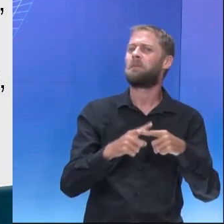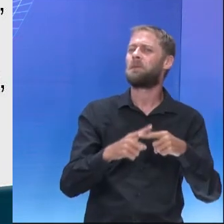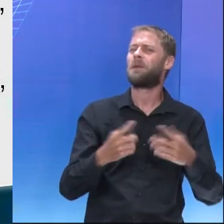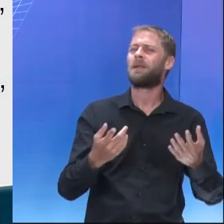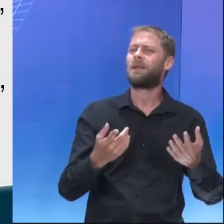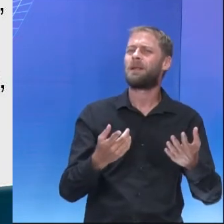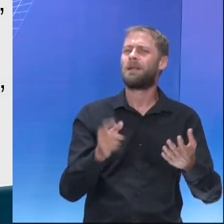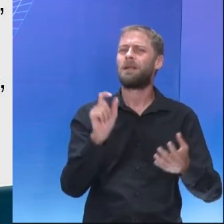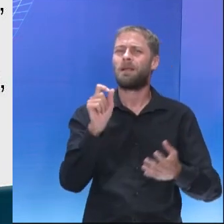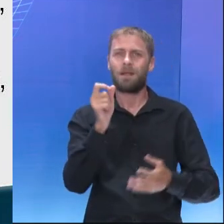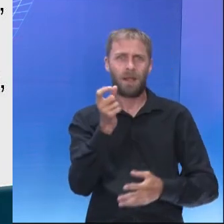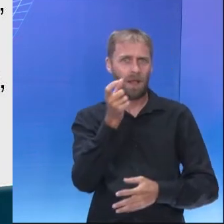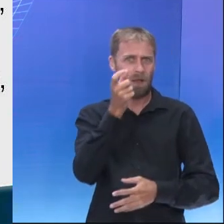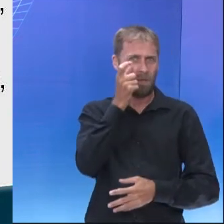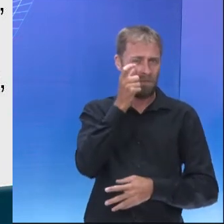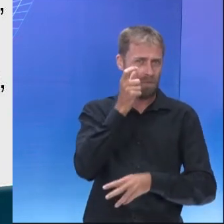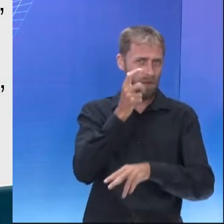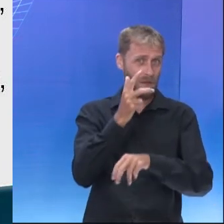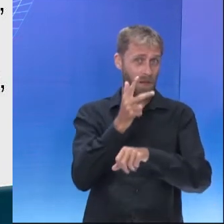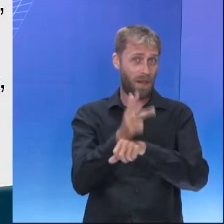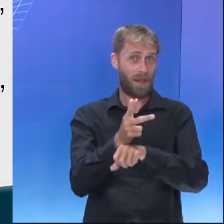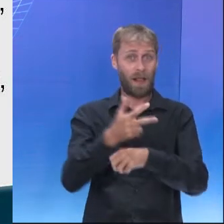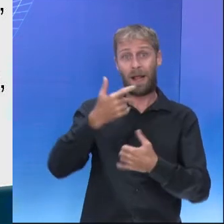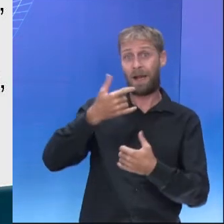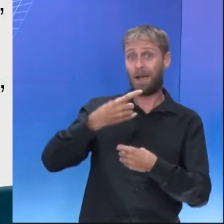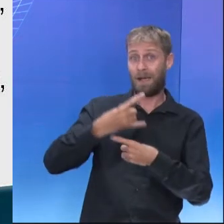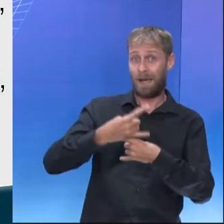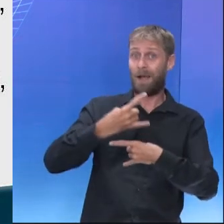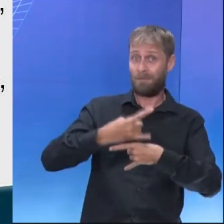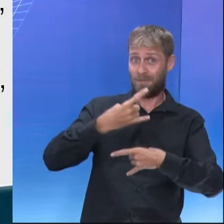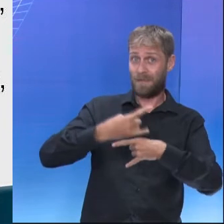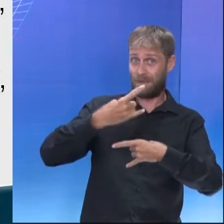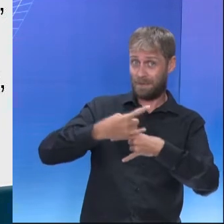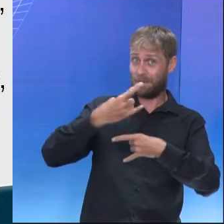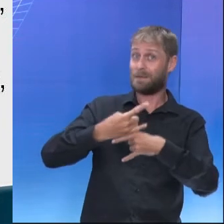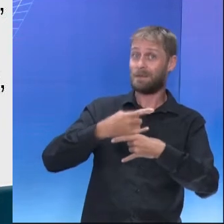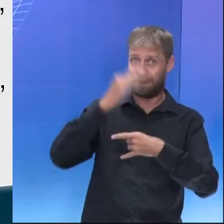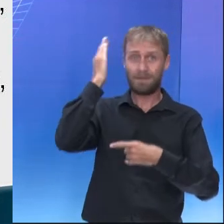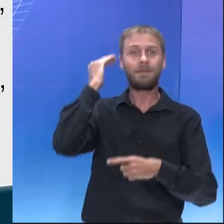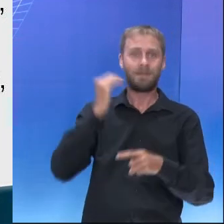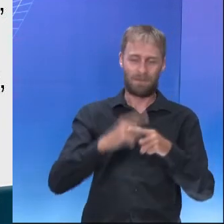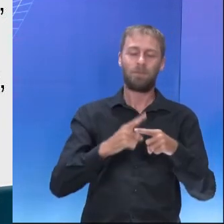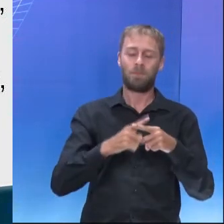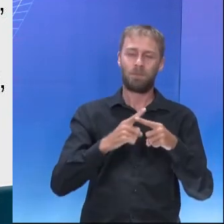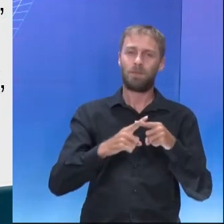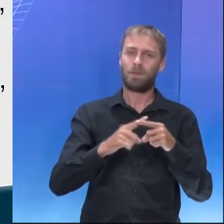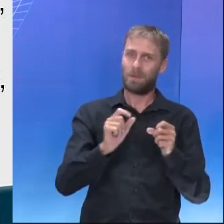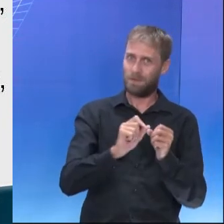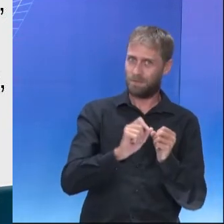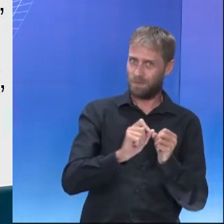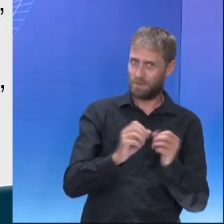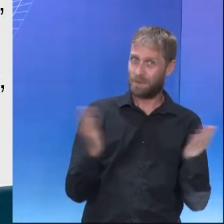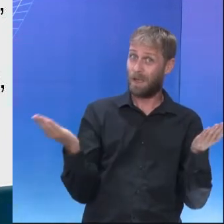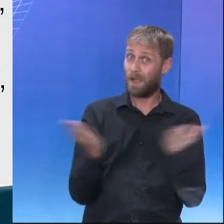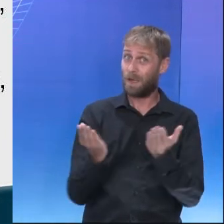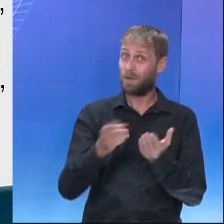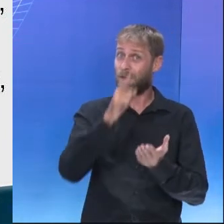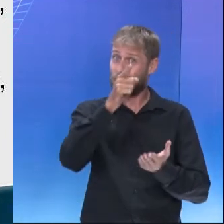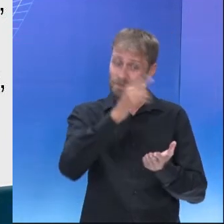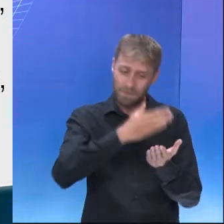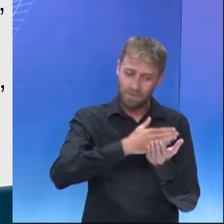quem assistiu a minha live vai saber por que eu fiz isso. Porque agora vocês têm que